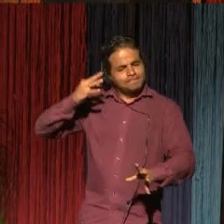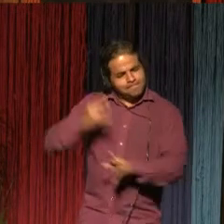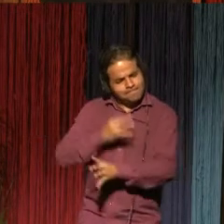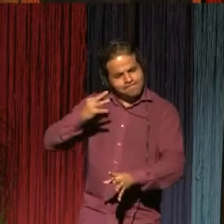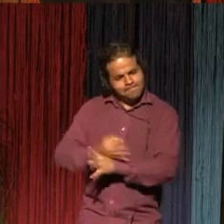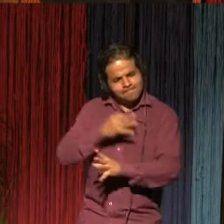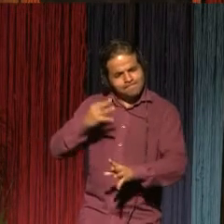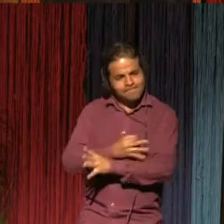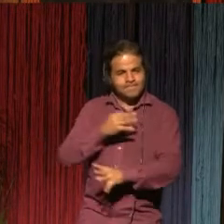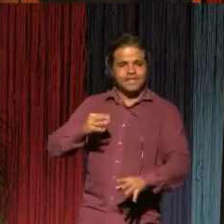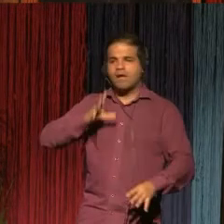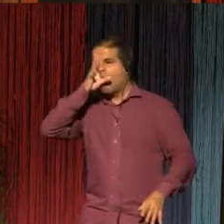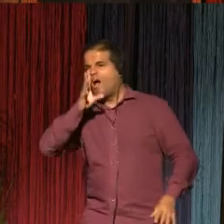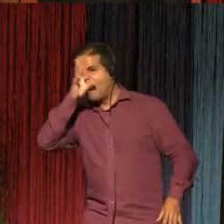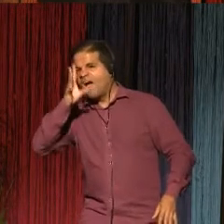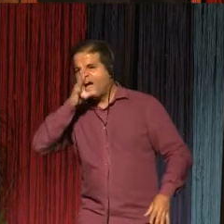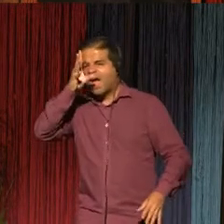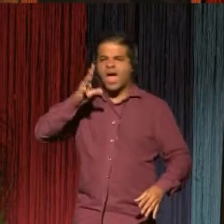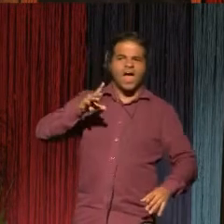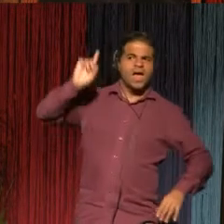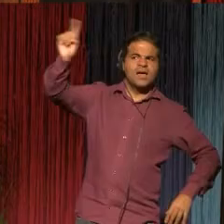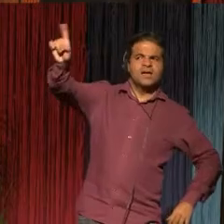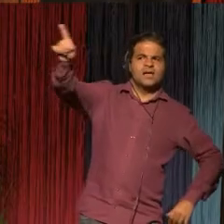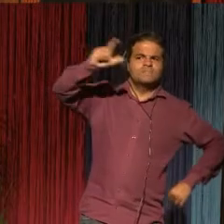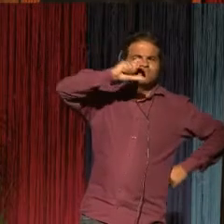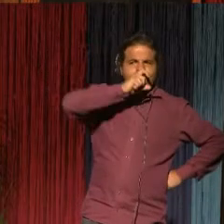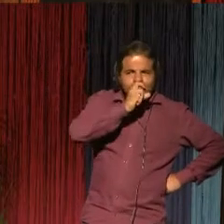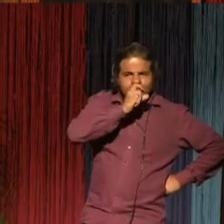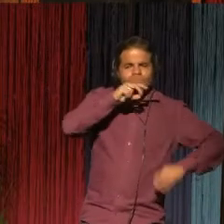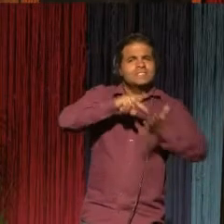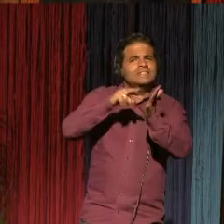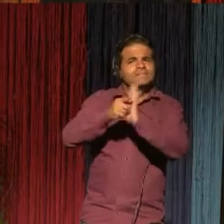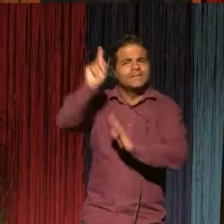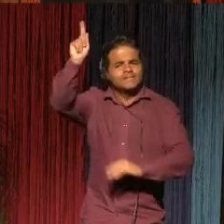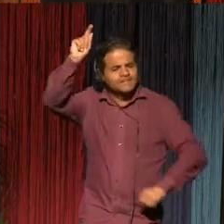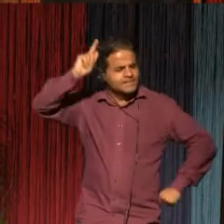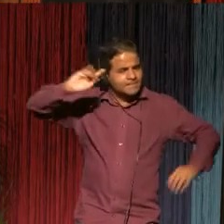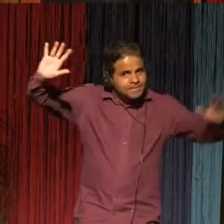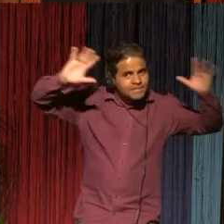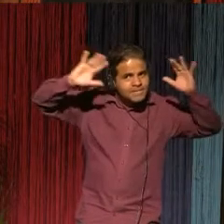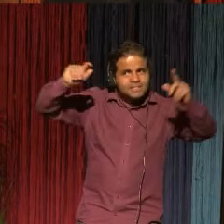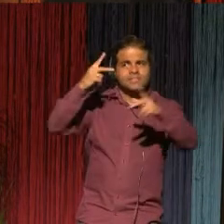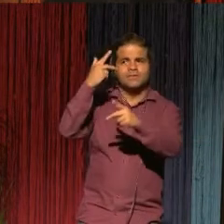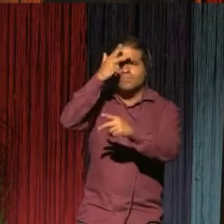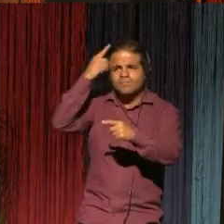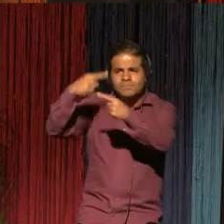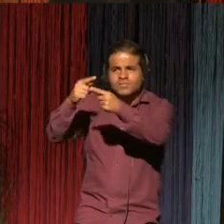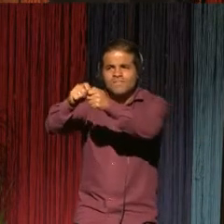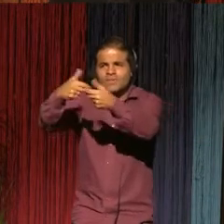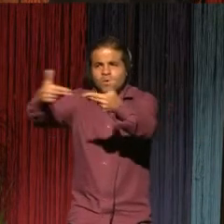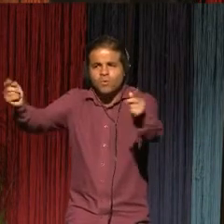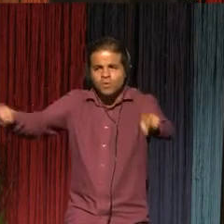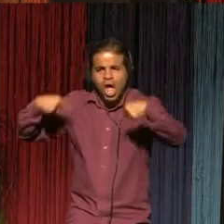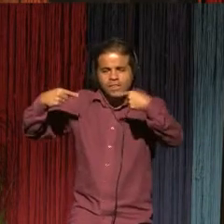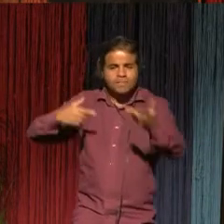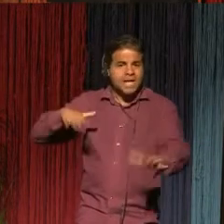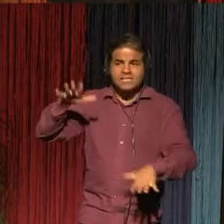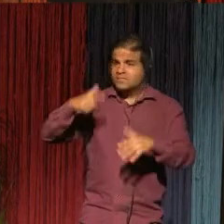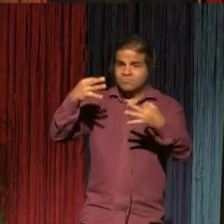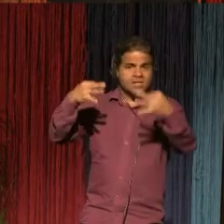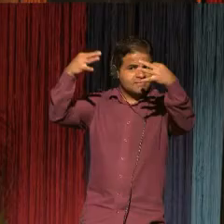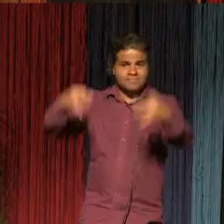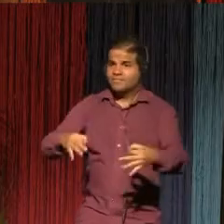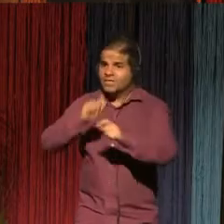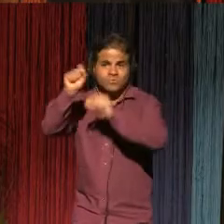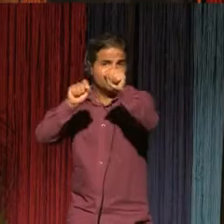resistir, tirar a conclusão do que aquilo pode ter significado ou por que alguém fez alguma coisa. Porque às vezes a gente não tem certeza